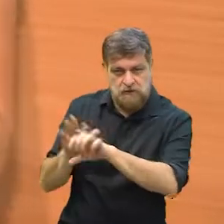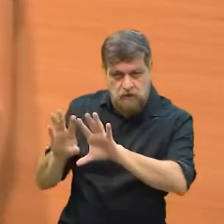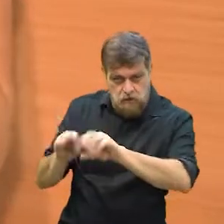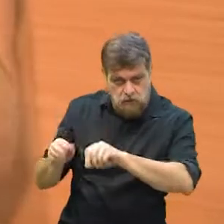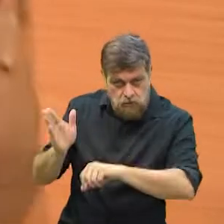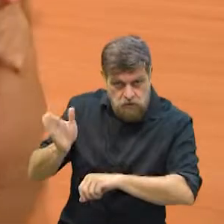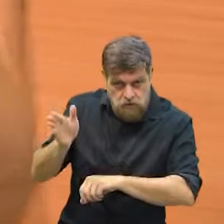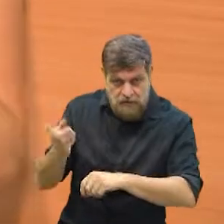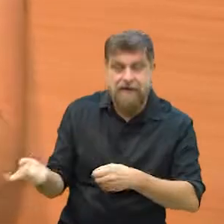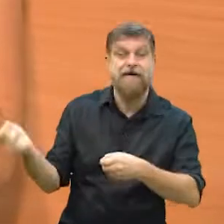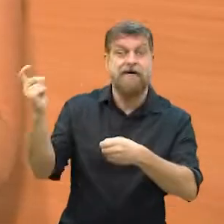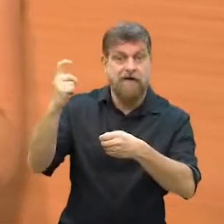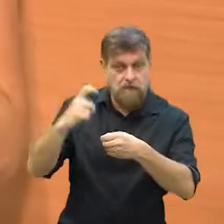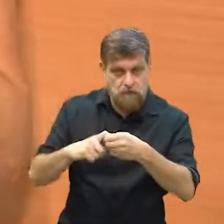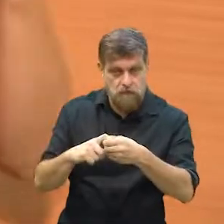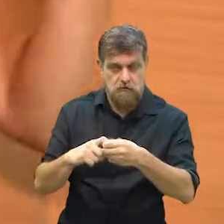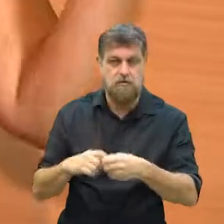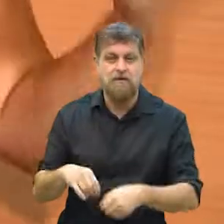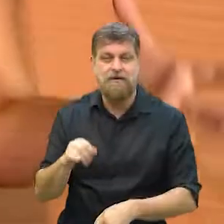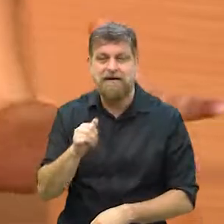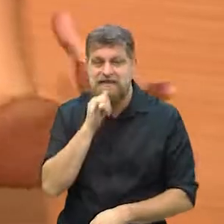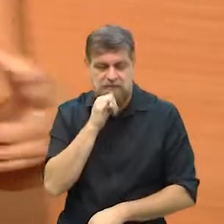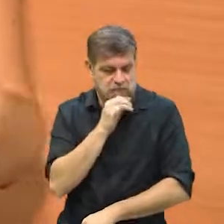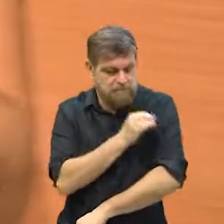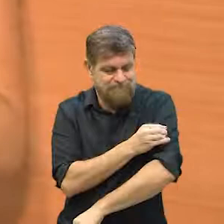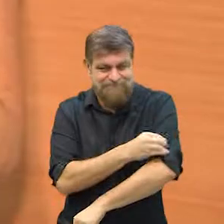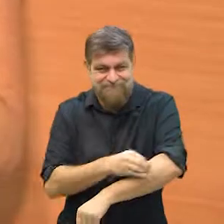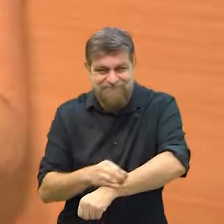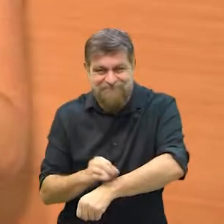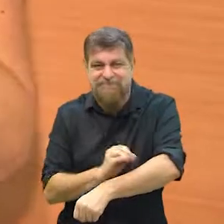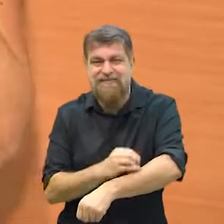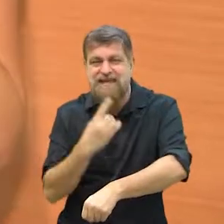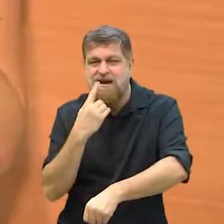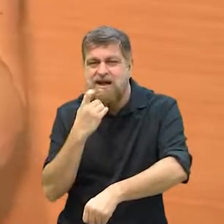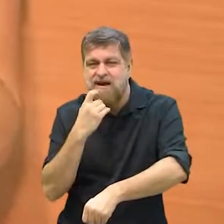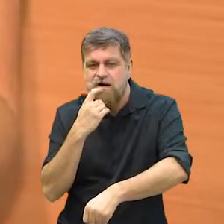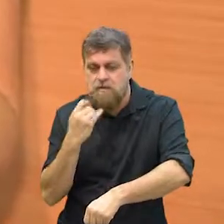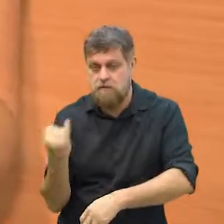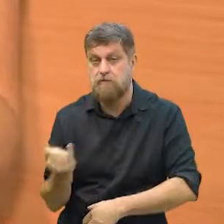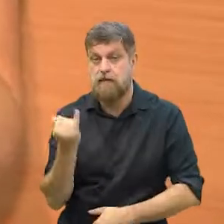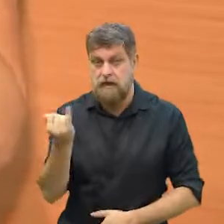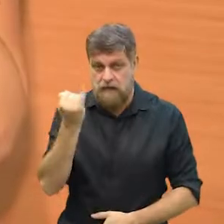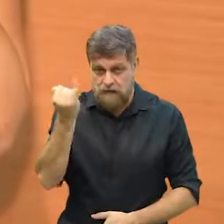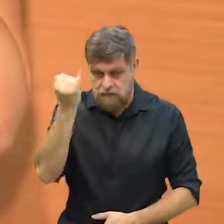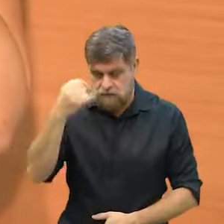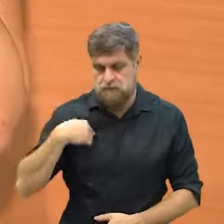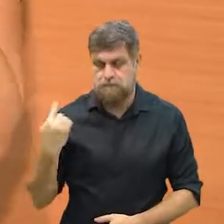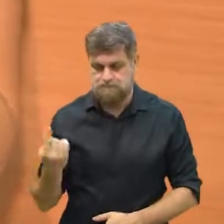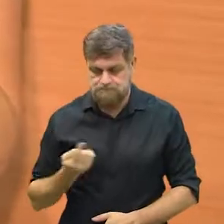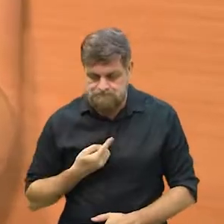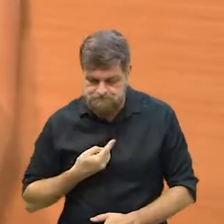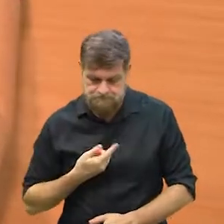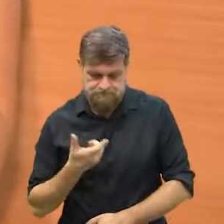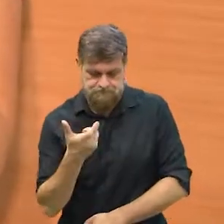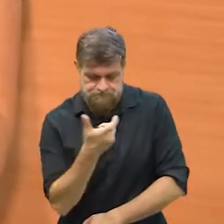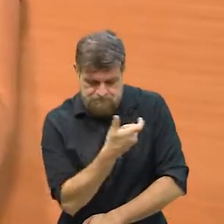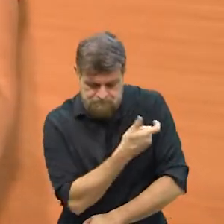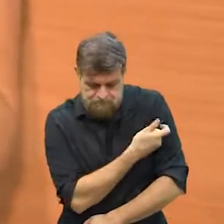estavam erradicadas e que voltaram, como sarampo, né? Então, assim, é super importante a